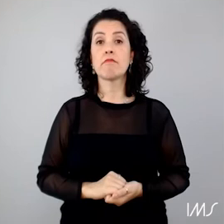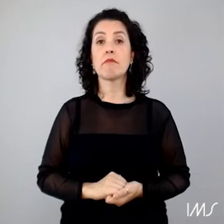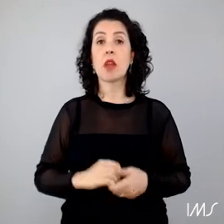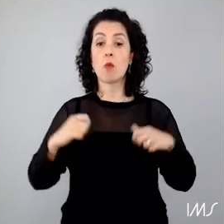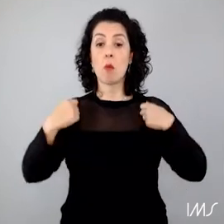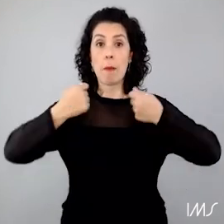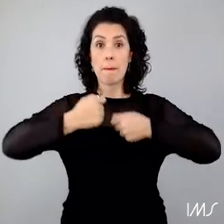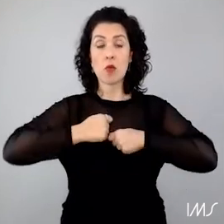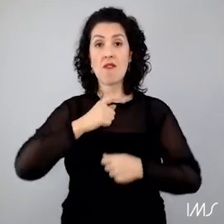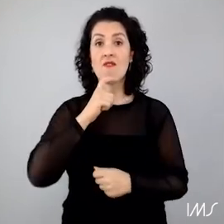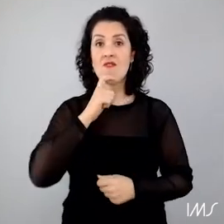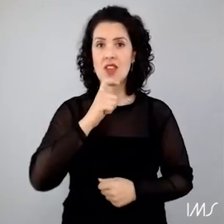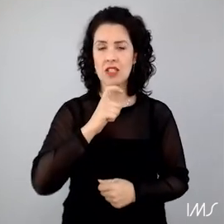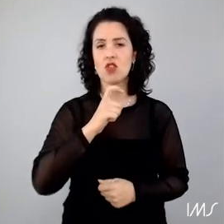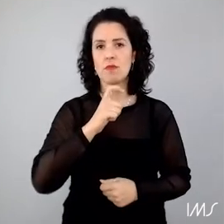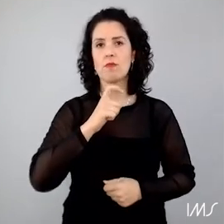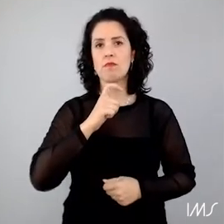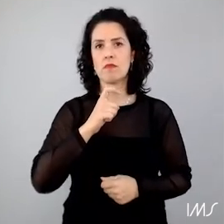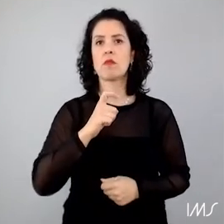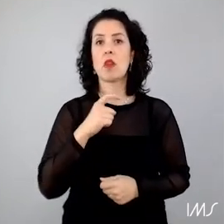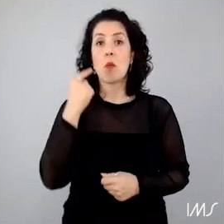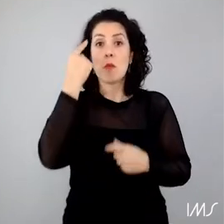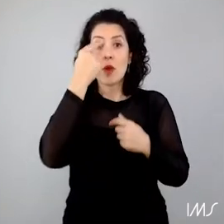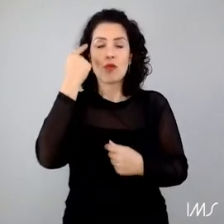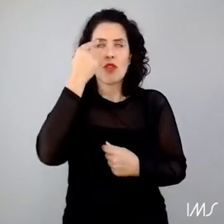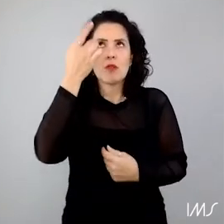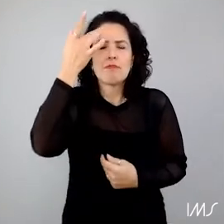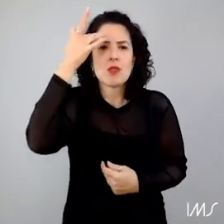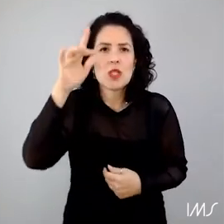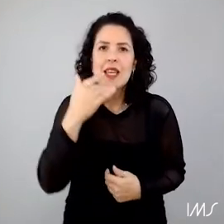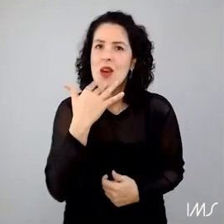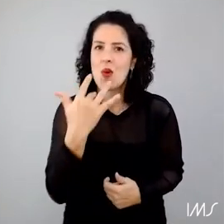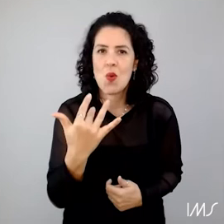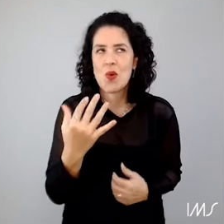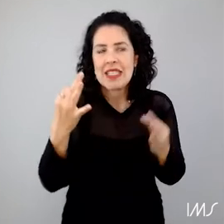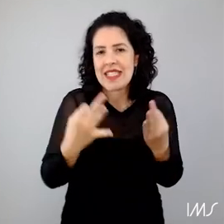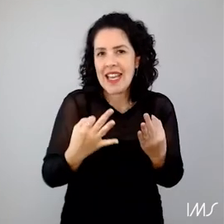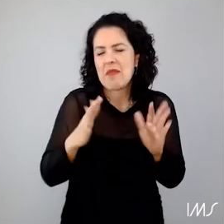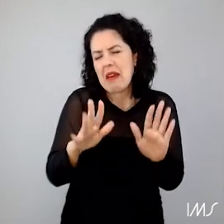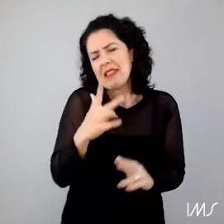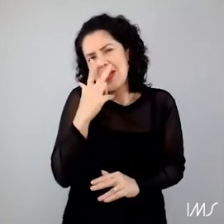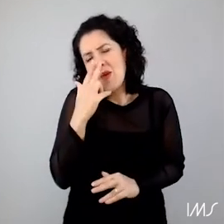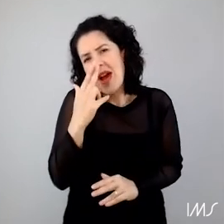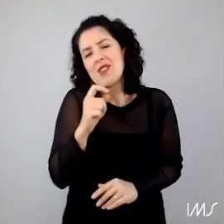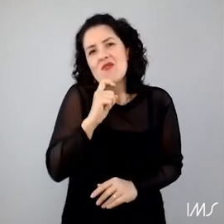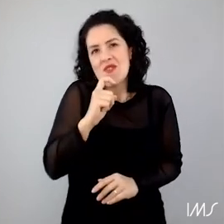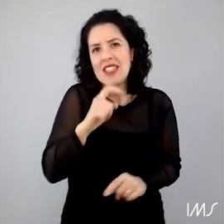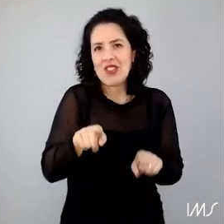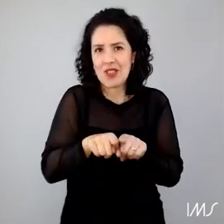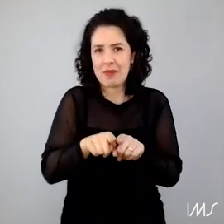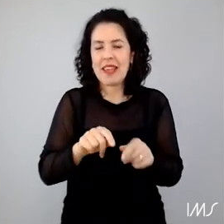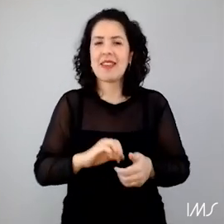uso uma blusa verde. A cor dos meus olhos, eu não sei exatamente quais são, acho que verdes.